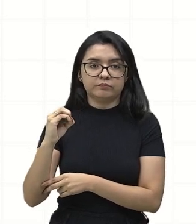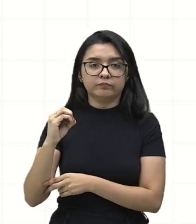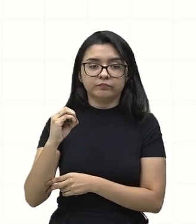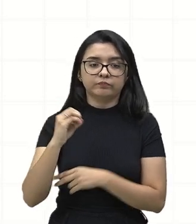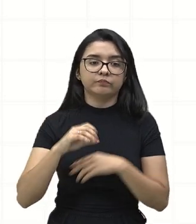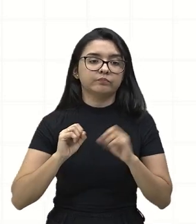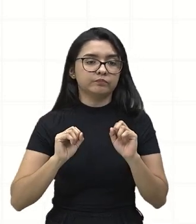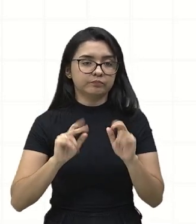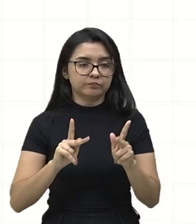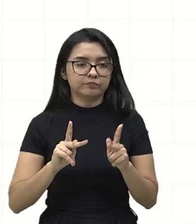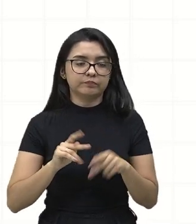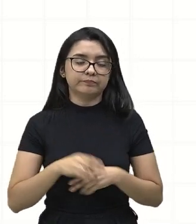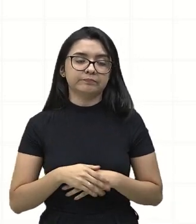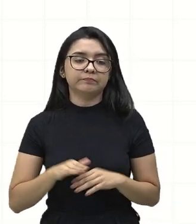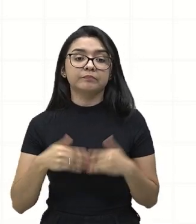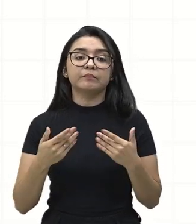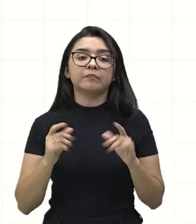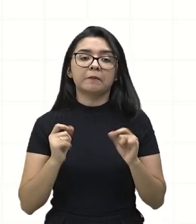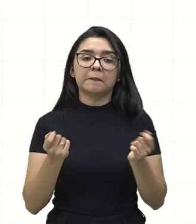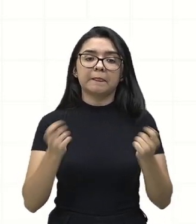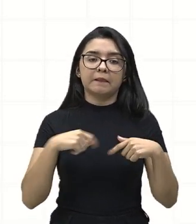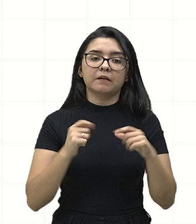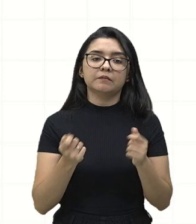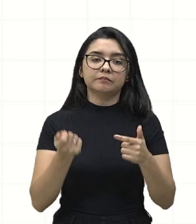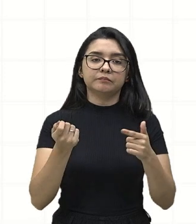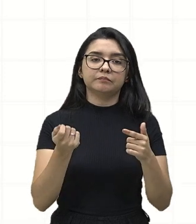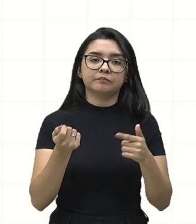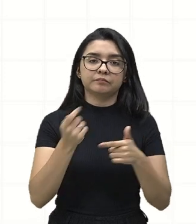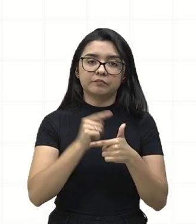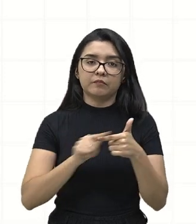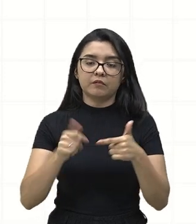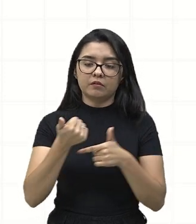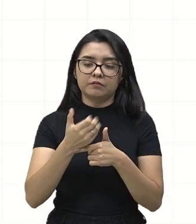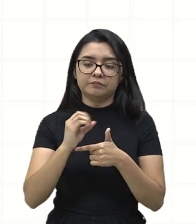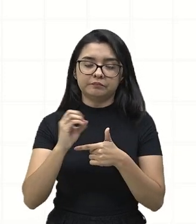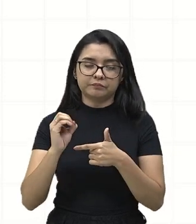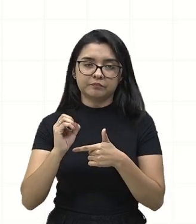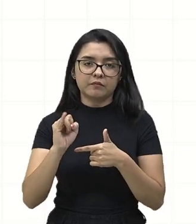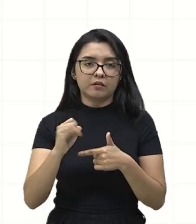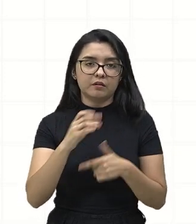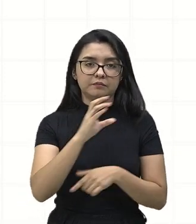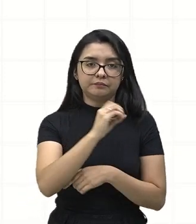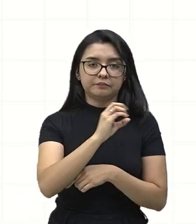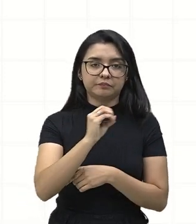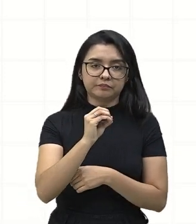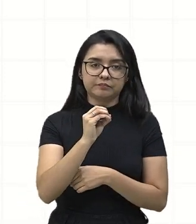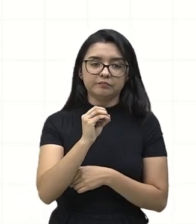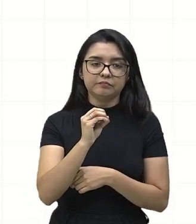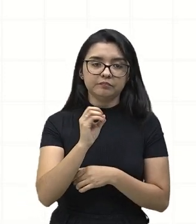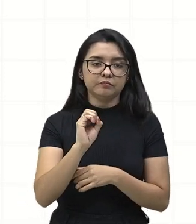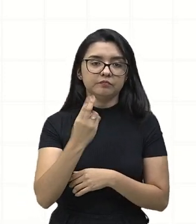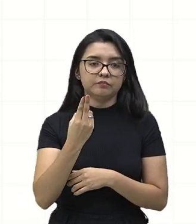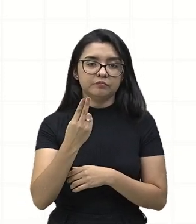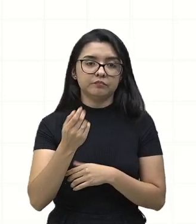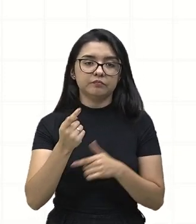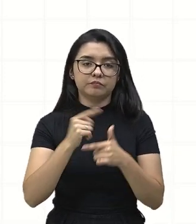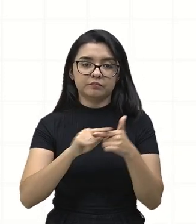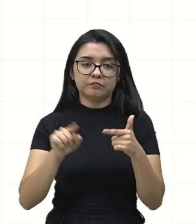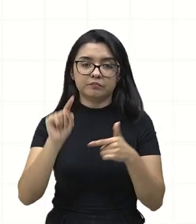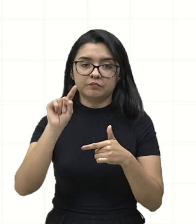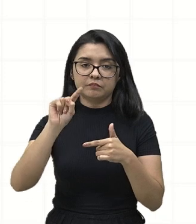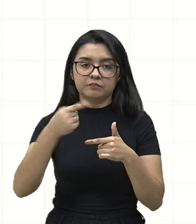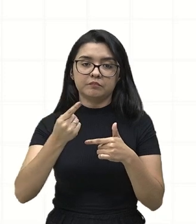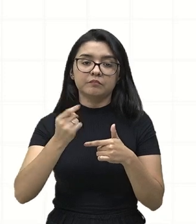000. Então, ele vai ser divisível por 100 se terminar em 00 e vai ser divisível